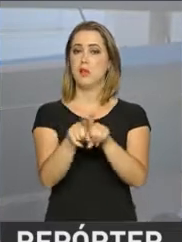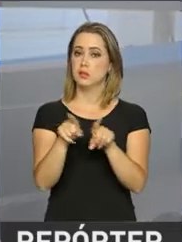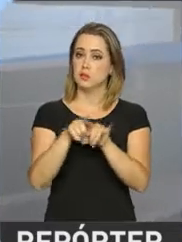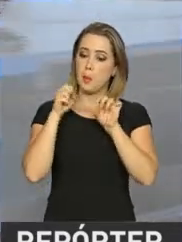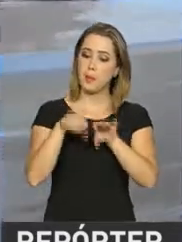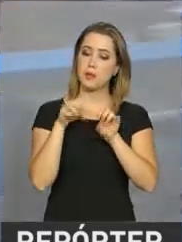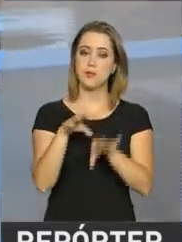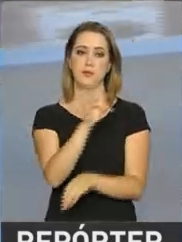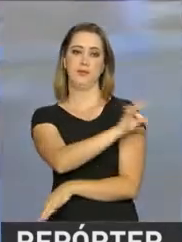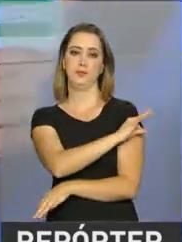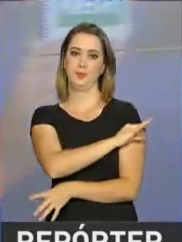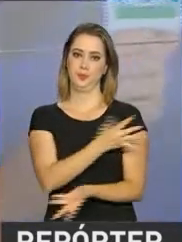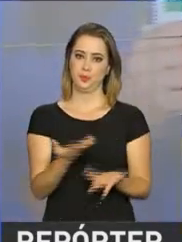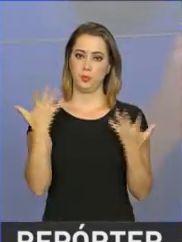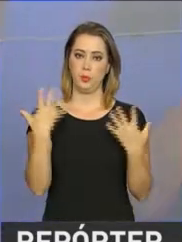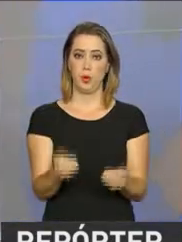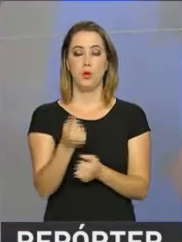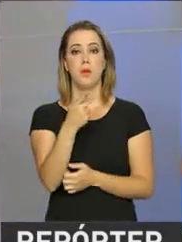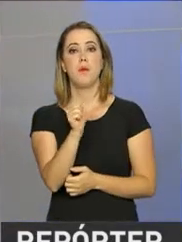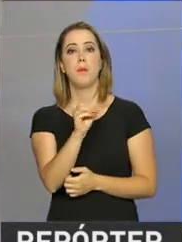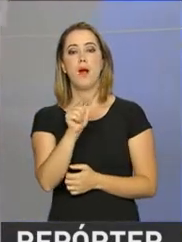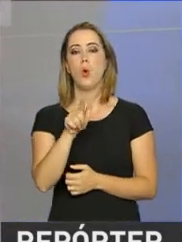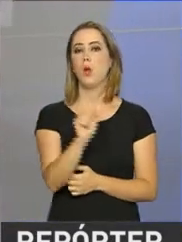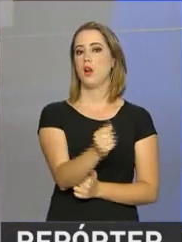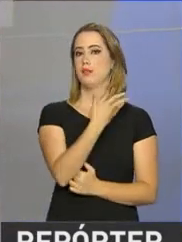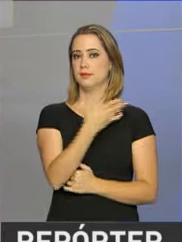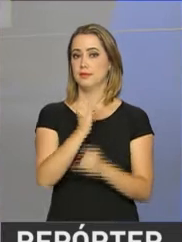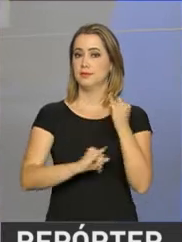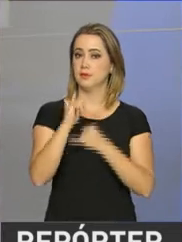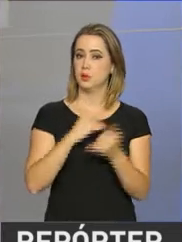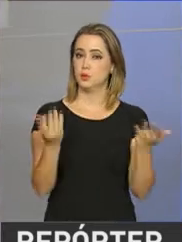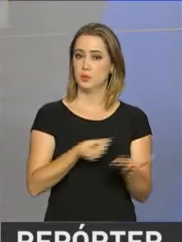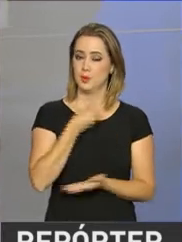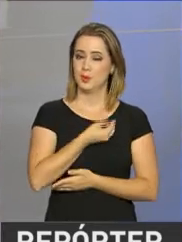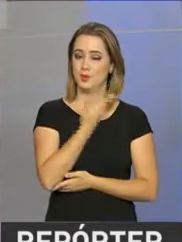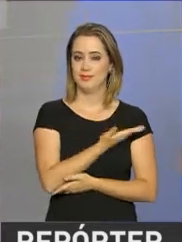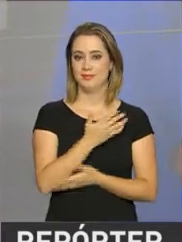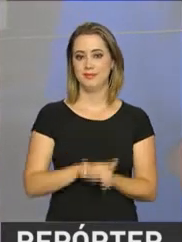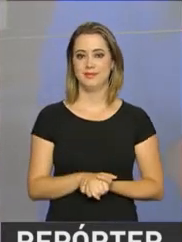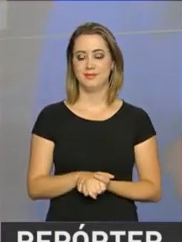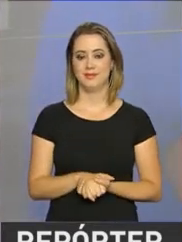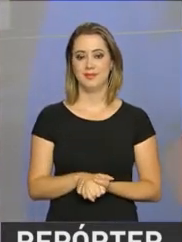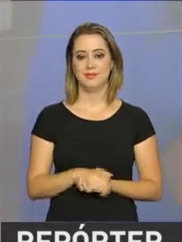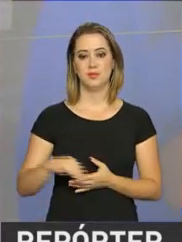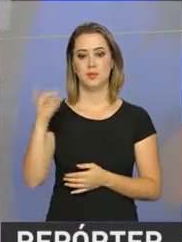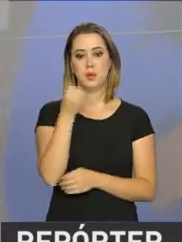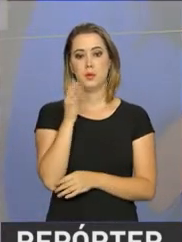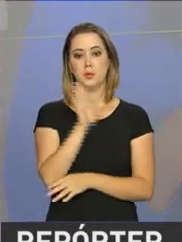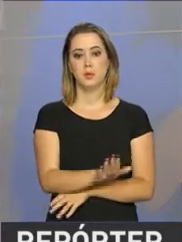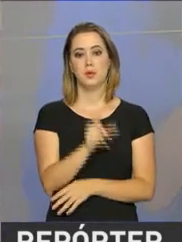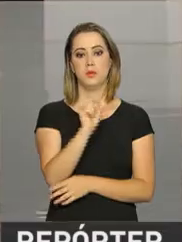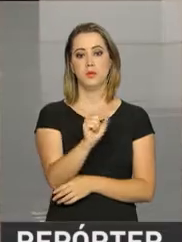repórter paula de work acompanha a cerimônia está ao vivo no palácio do planalto tem as informações para a gente para uma boa tarde boa tarde